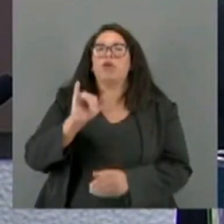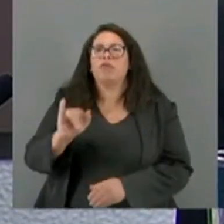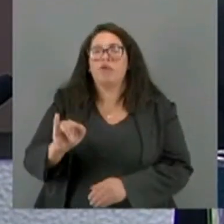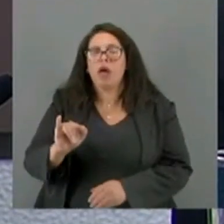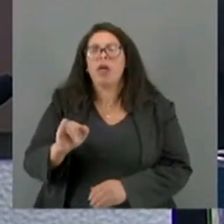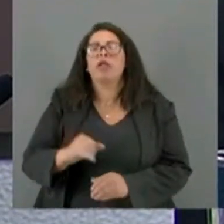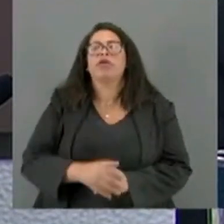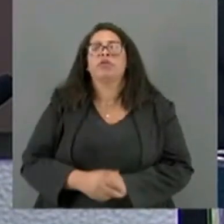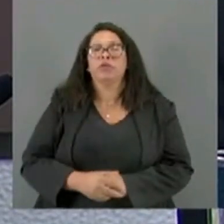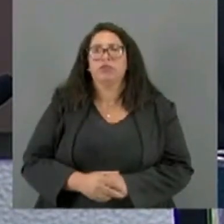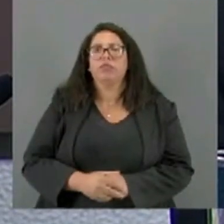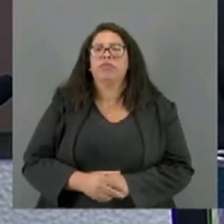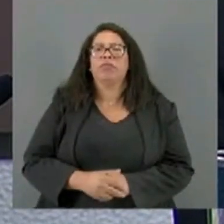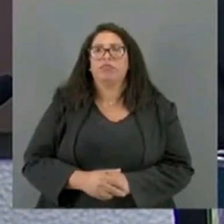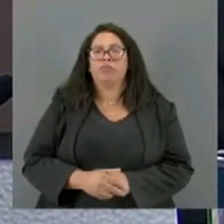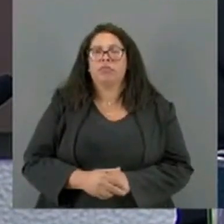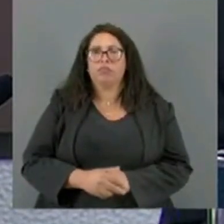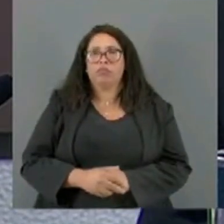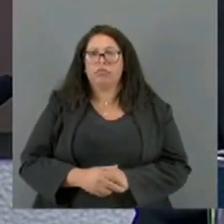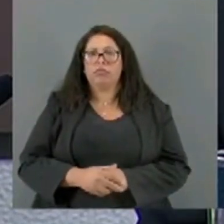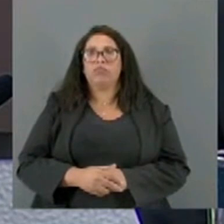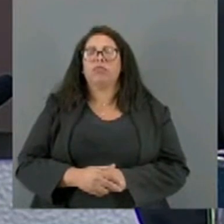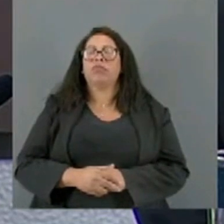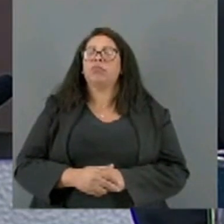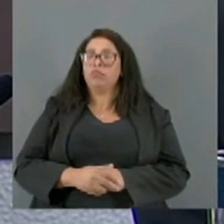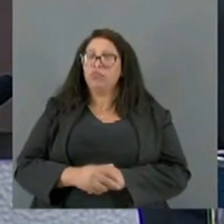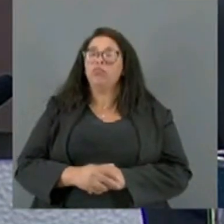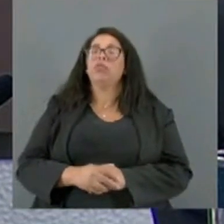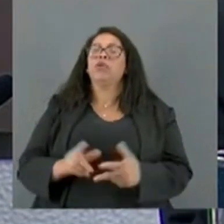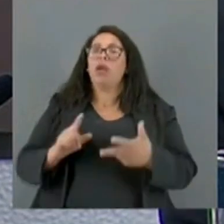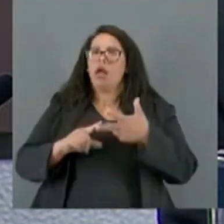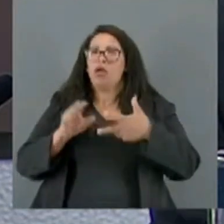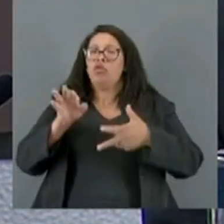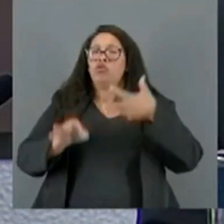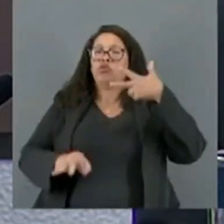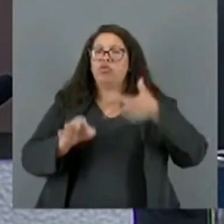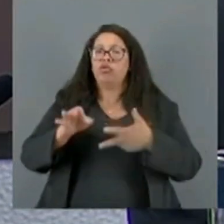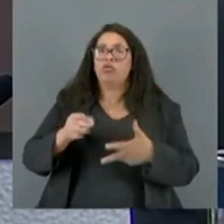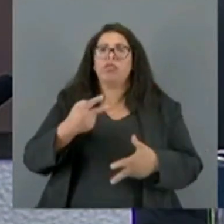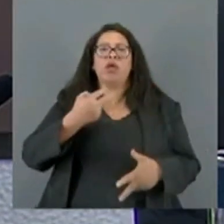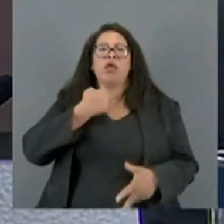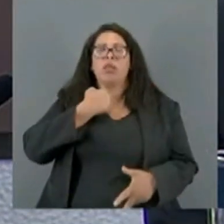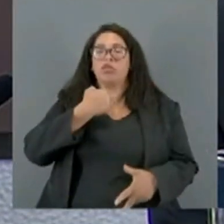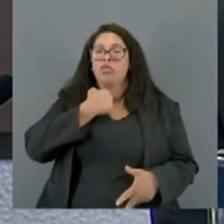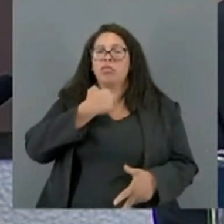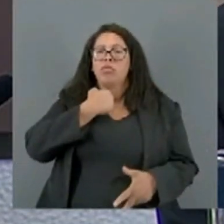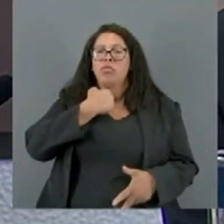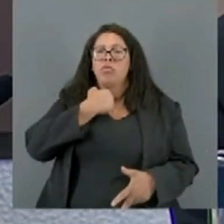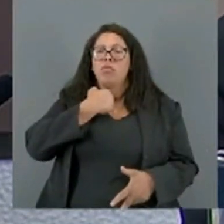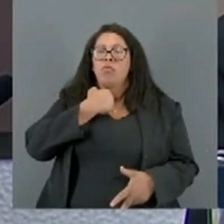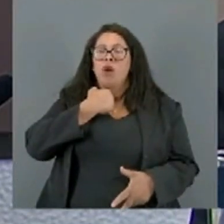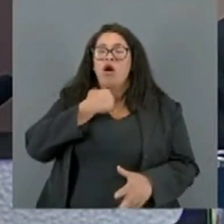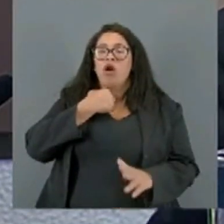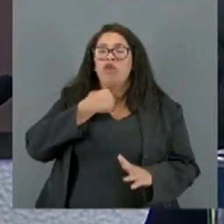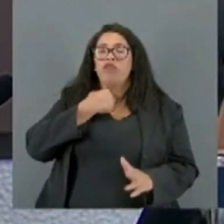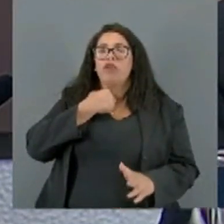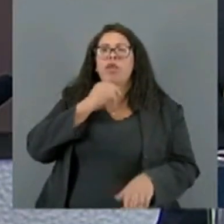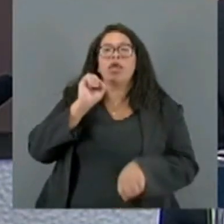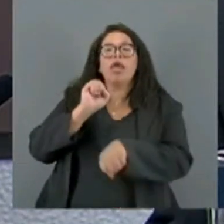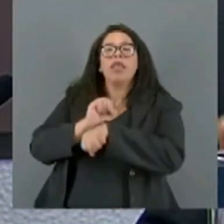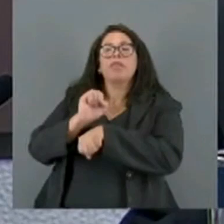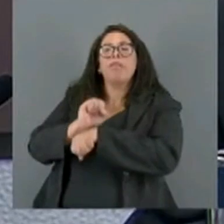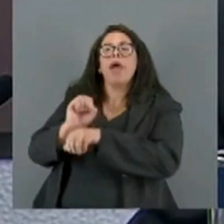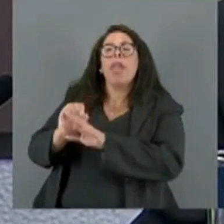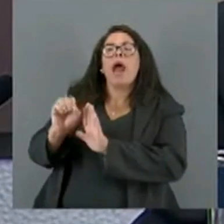coercitiva, etc. E de maneira que o Poder Judiciário, ele não pode agir de ofício. Mas mesmo